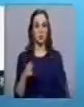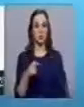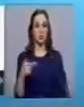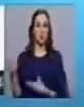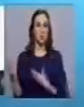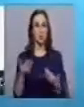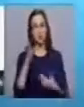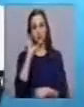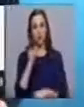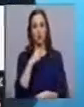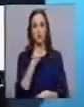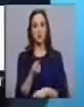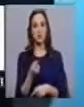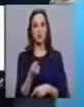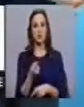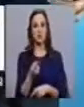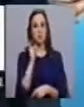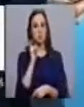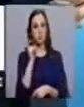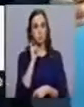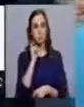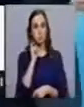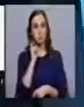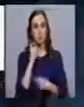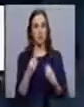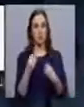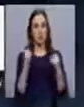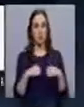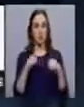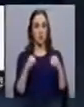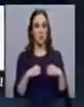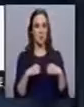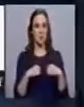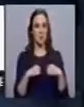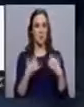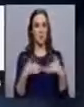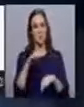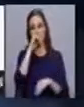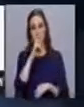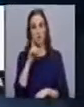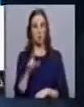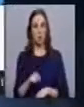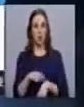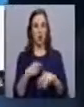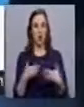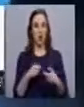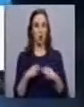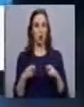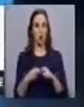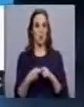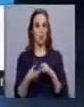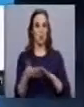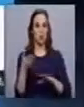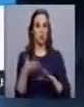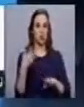Governo, a dizer que defende e é favorável um acordo de médio prazo, mas a lembrar que também para já há um problema urgente a